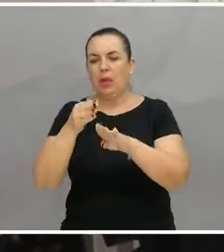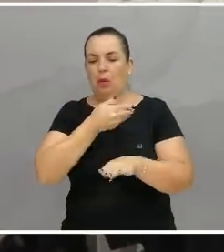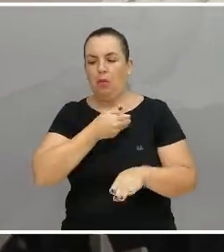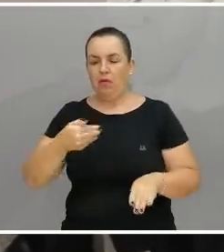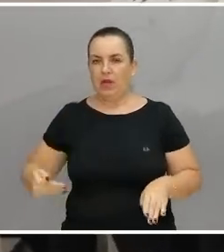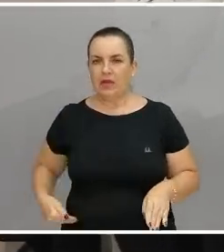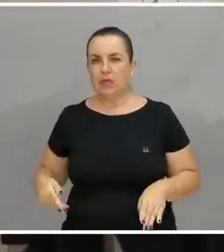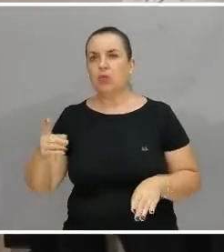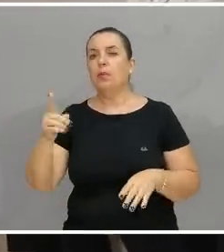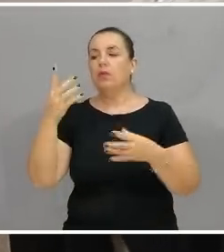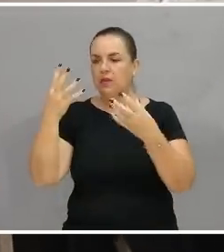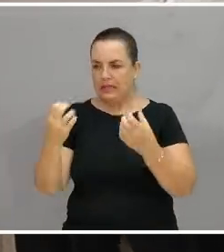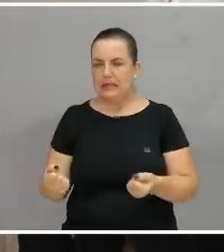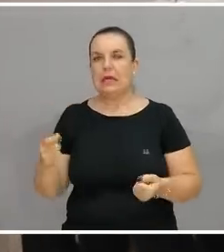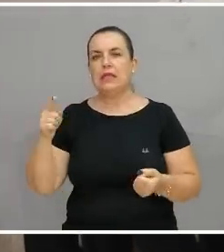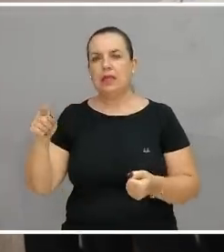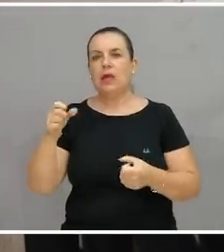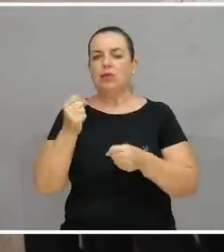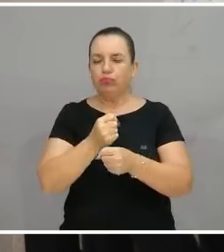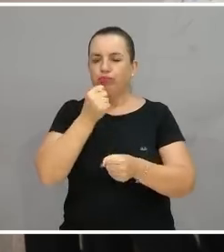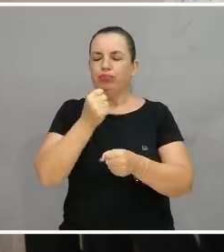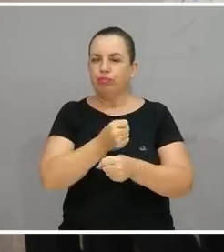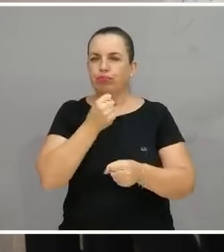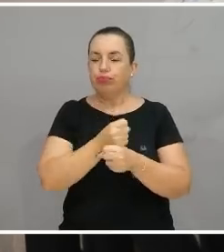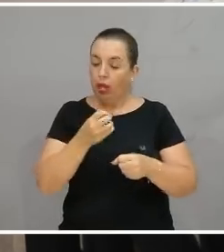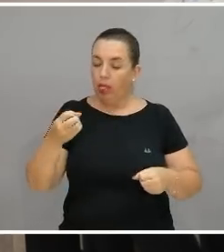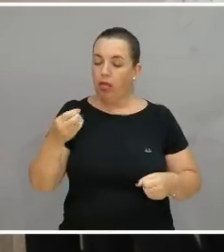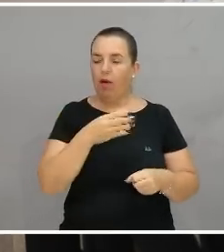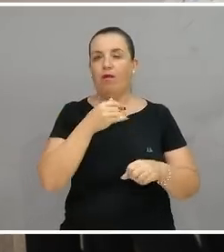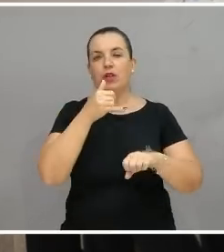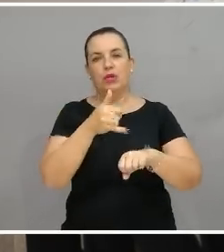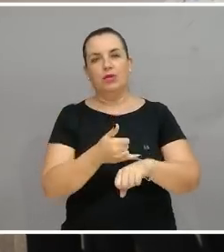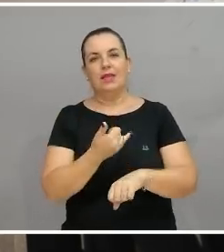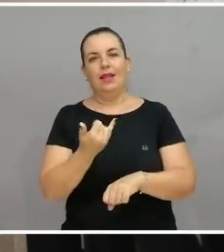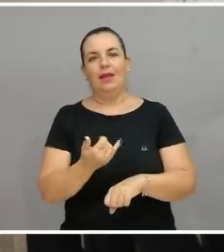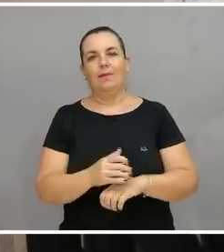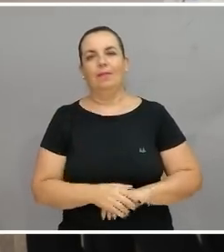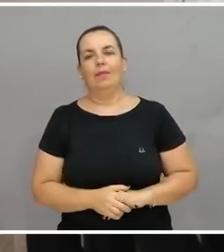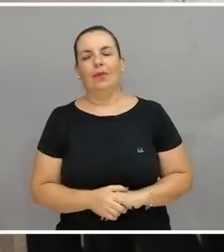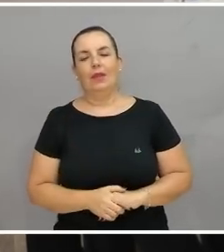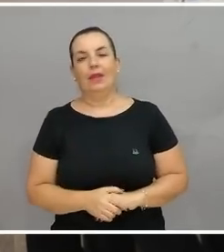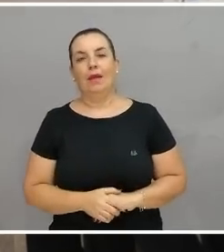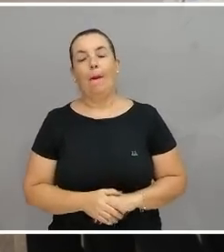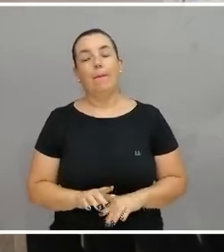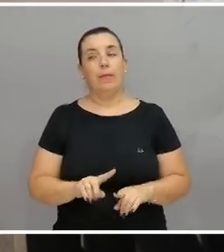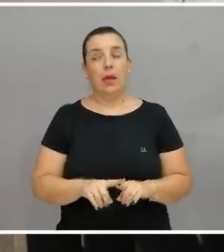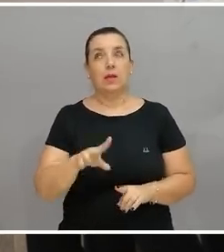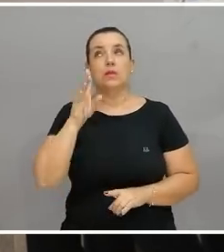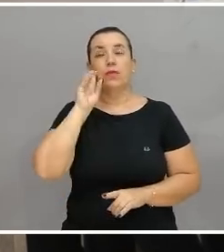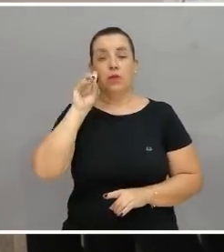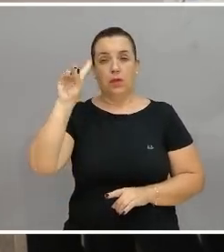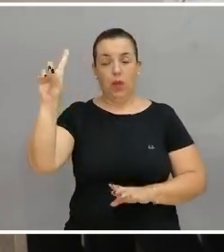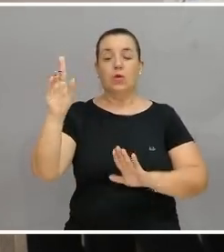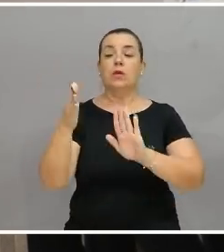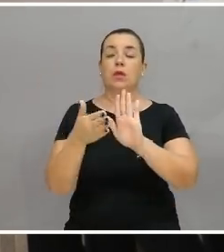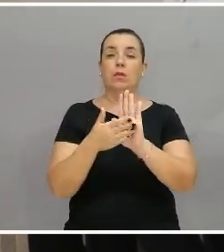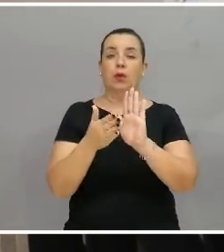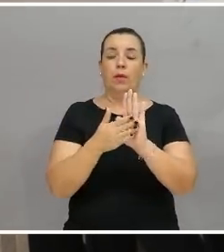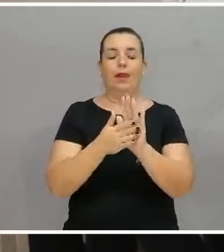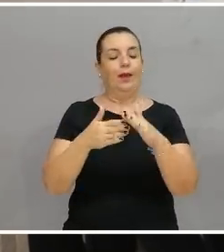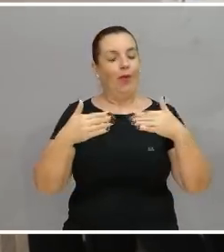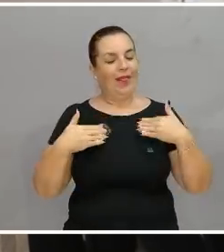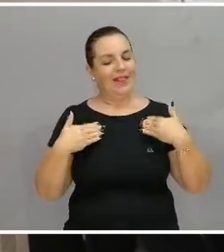e reconstrua Jerusalém. Então é um Deus que promete a alegria,